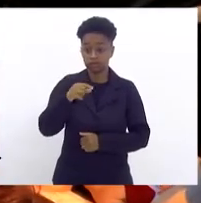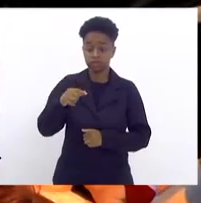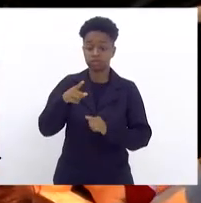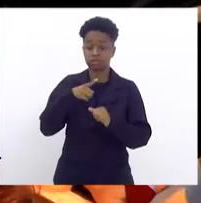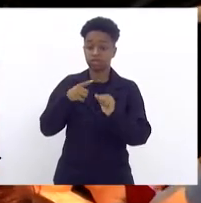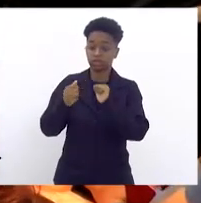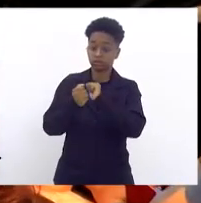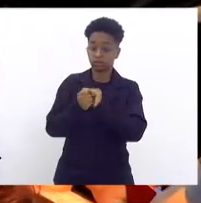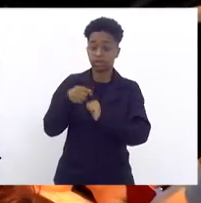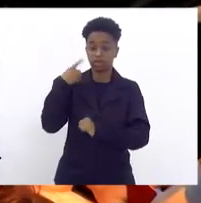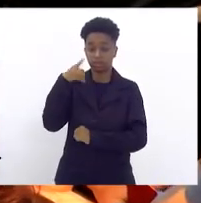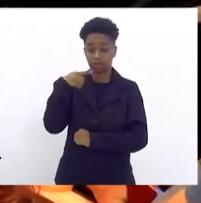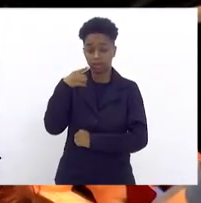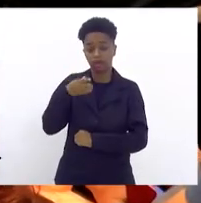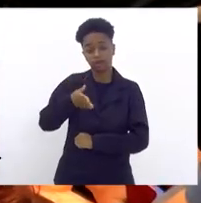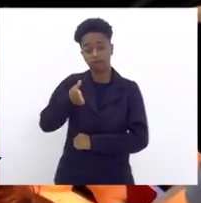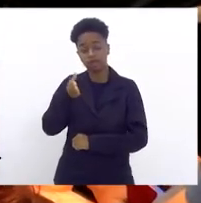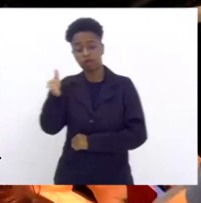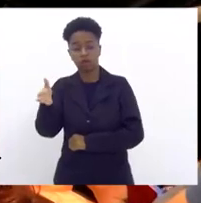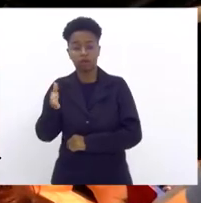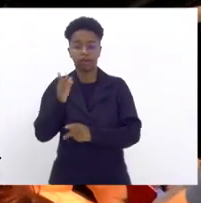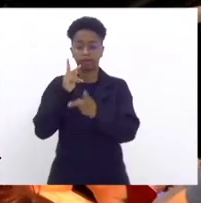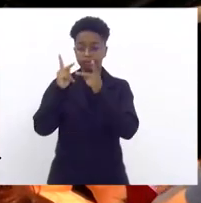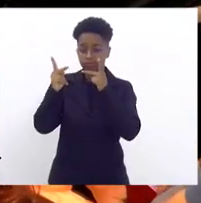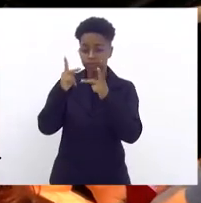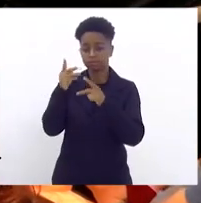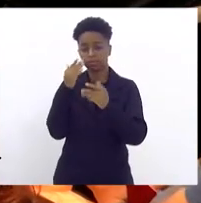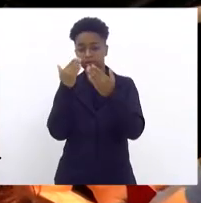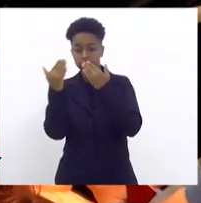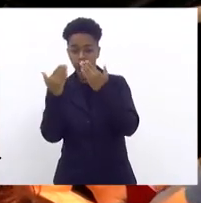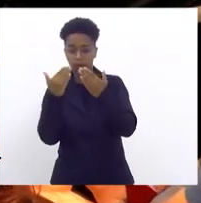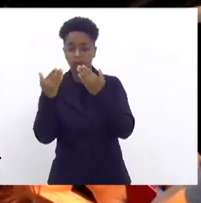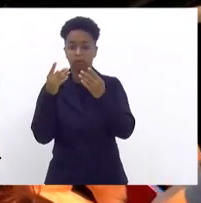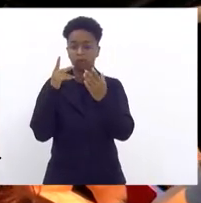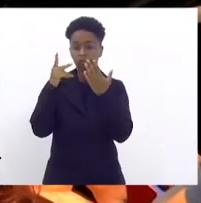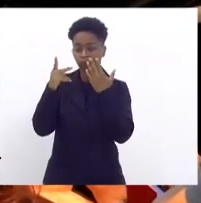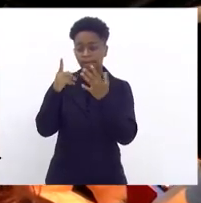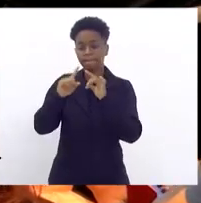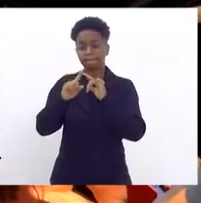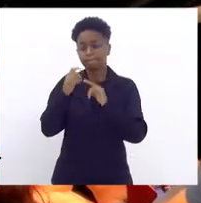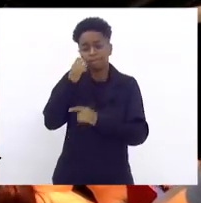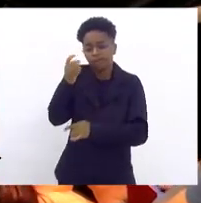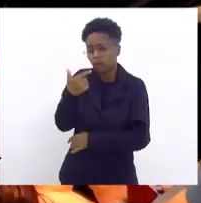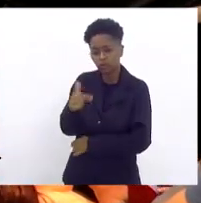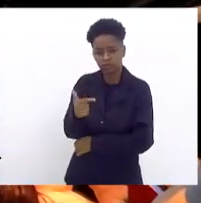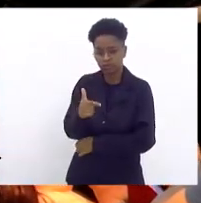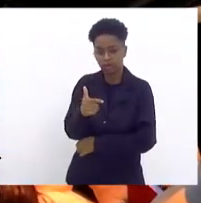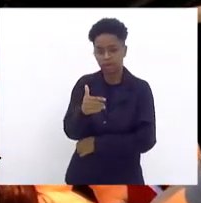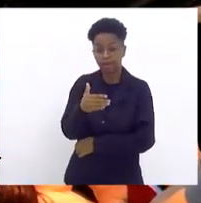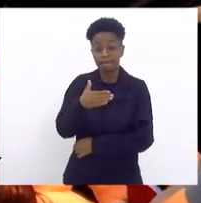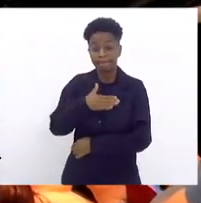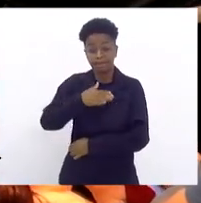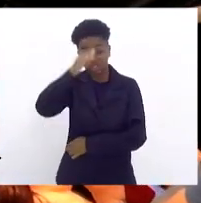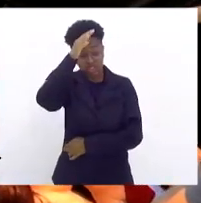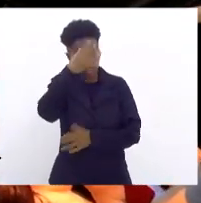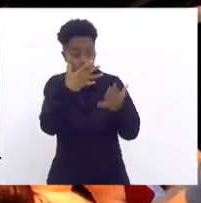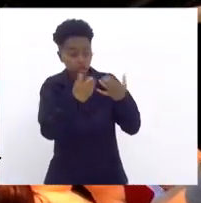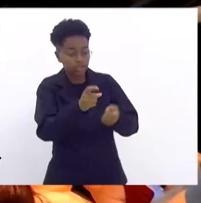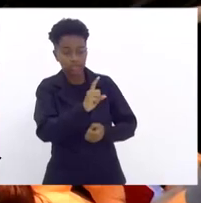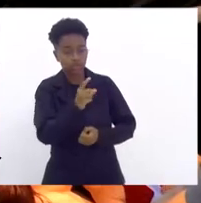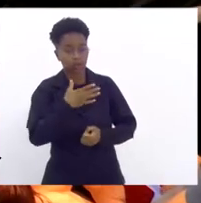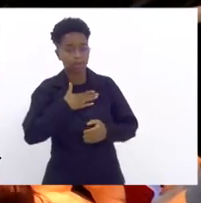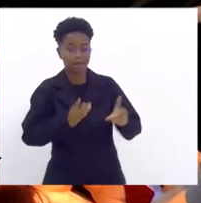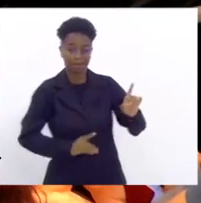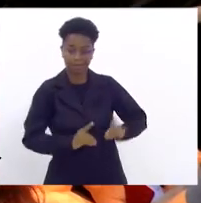teve que quando criança é o psiquiatra o psicólogo sem nenhuma vergonha e a minha prima autista a minha tia nunca aceitou que ela